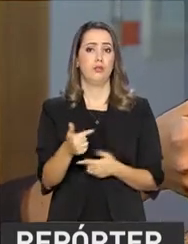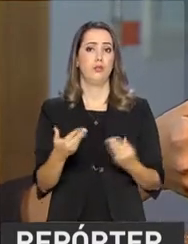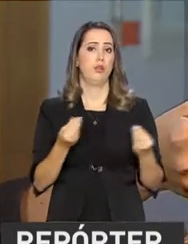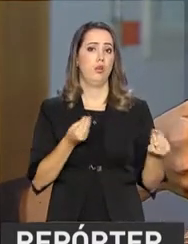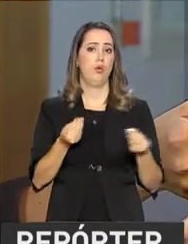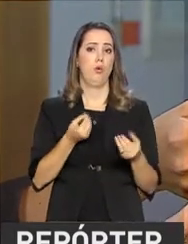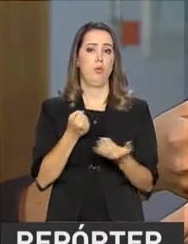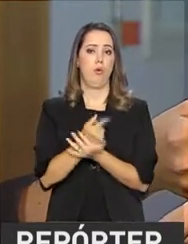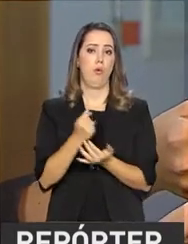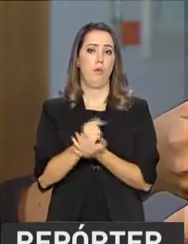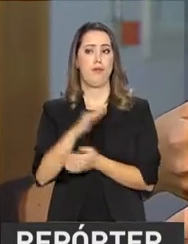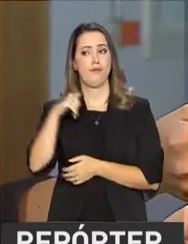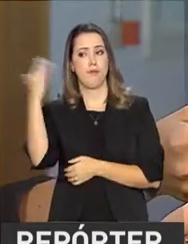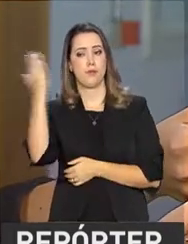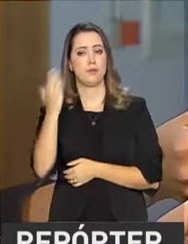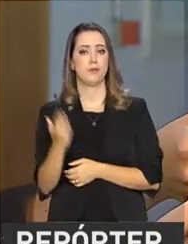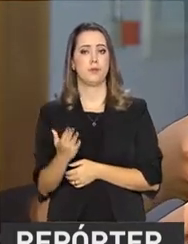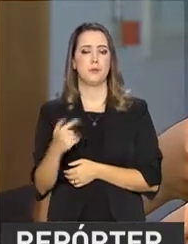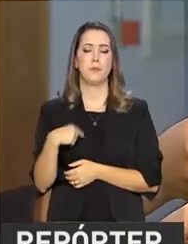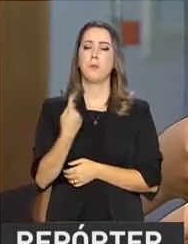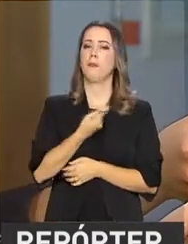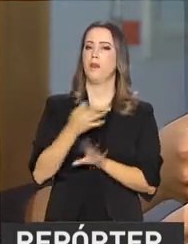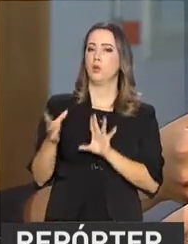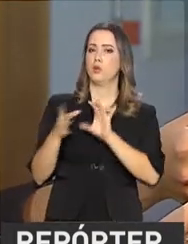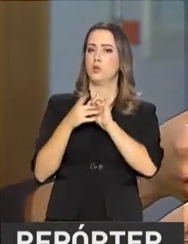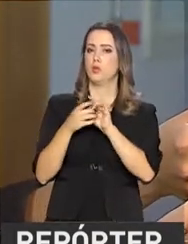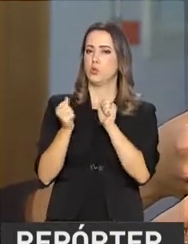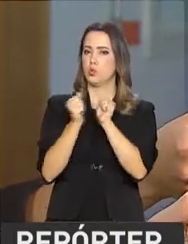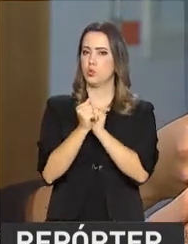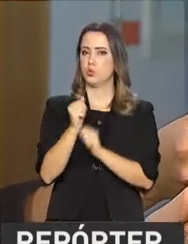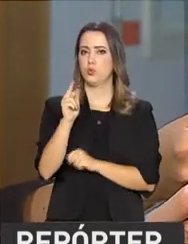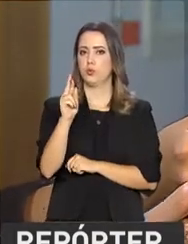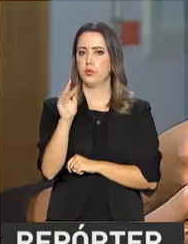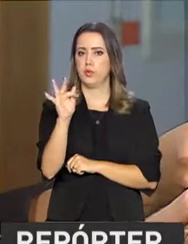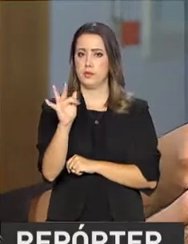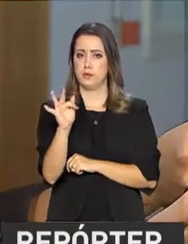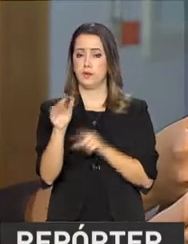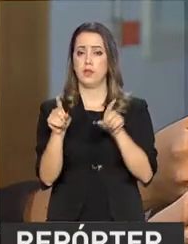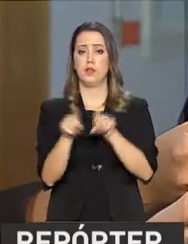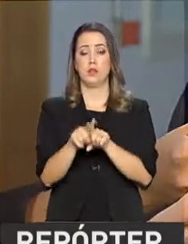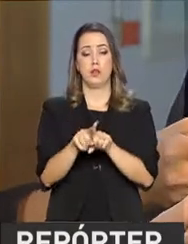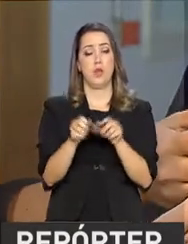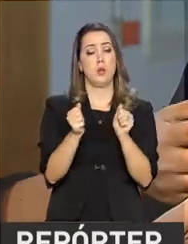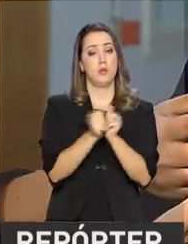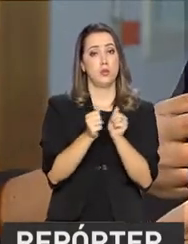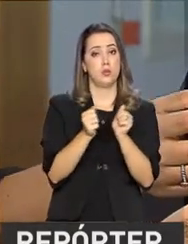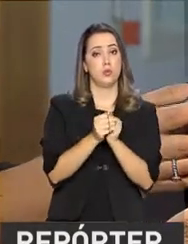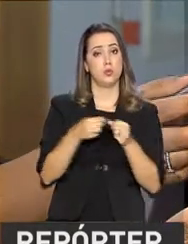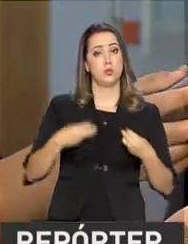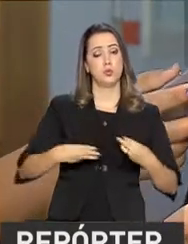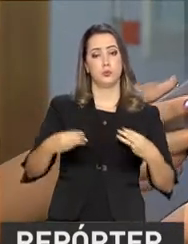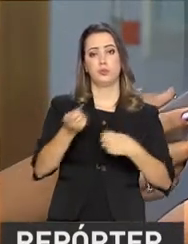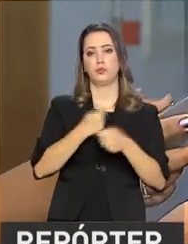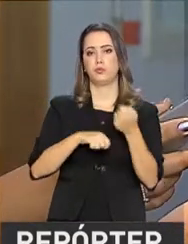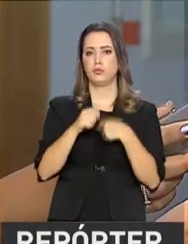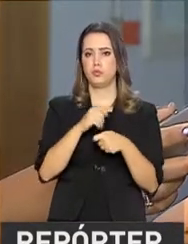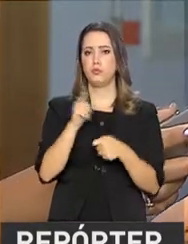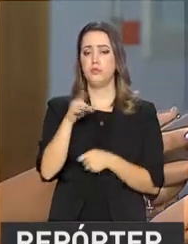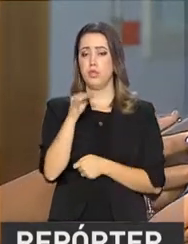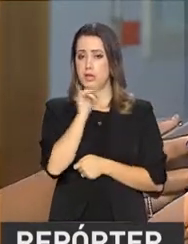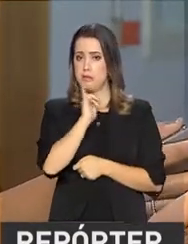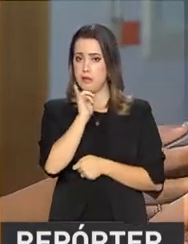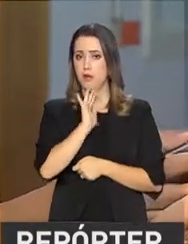este processo numa parceria com a receita federal o ministério da fazenda e exemplos como este que tem o importante é muito relevante